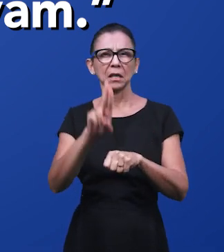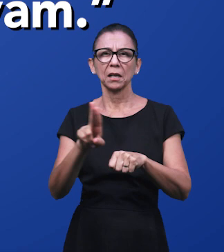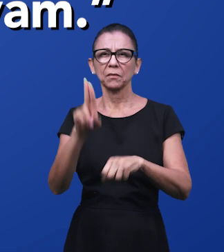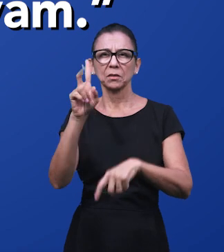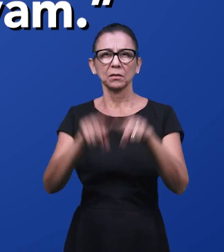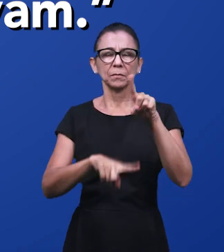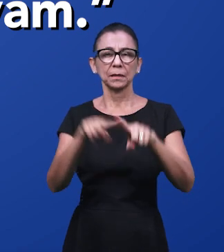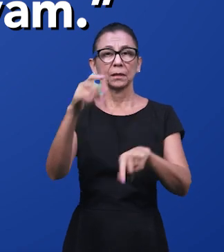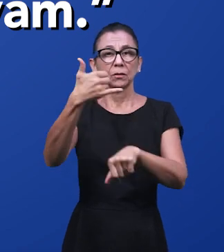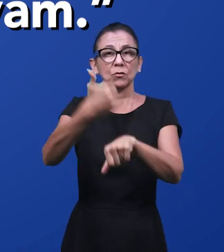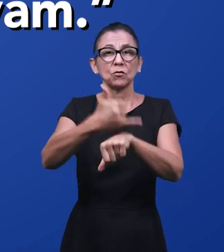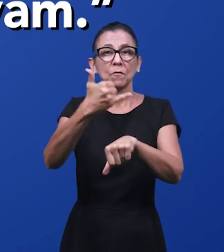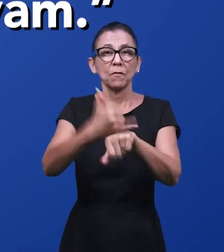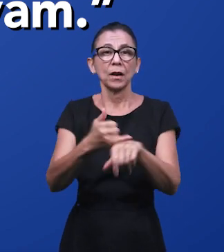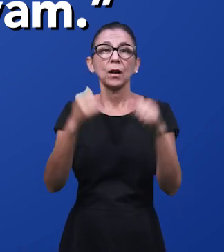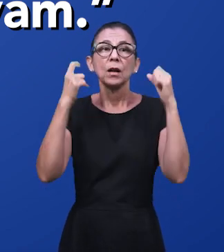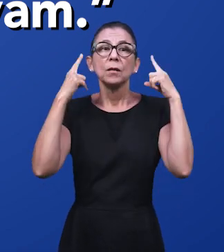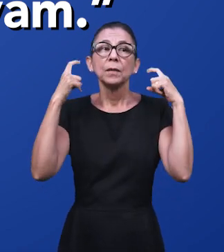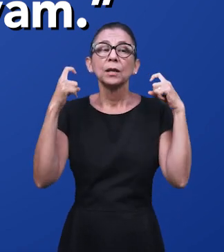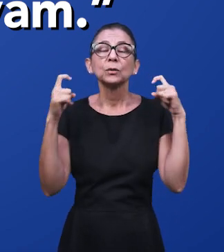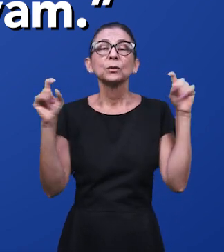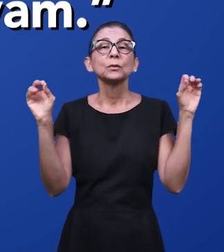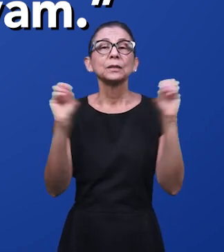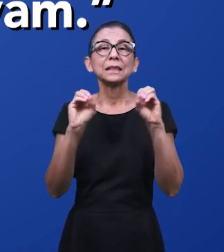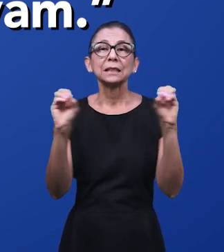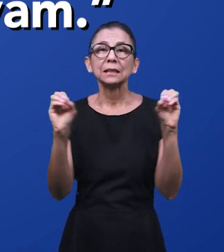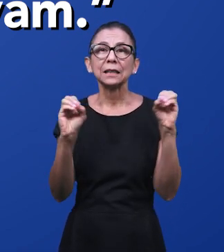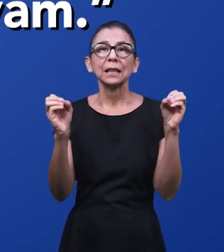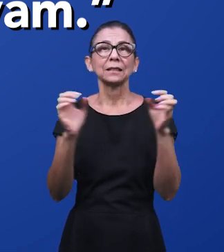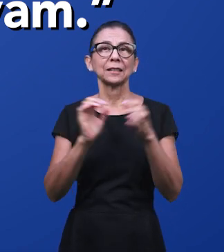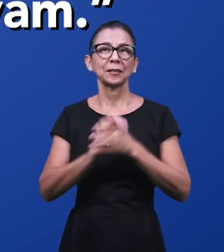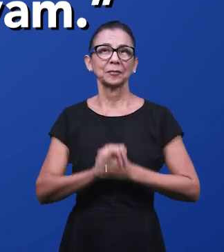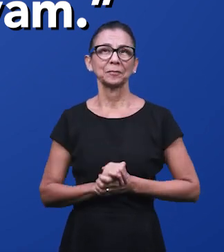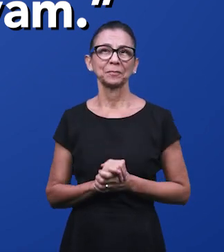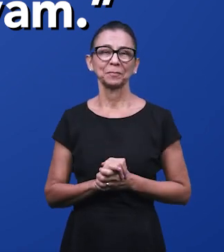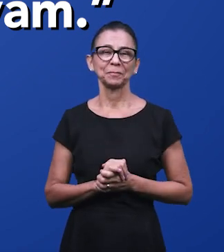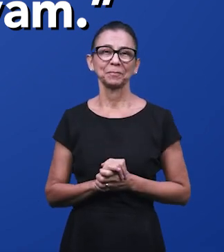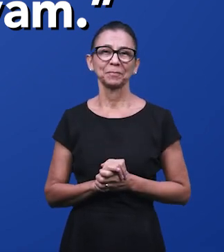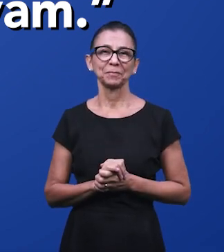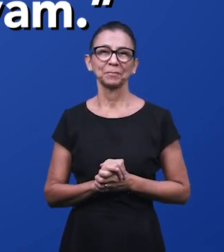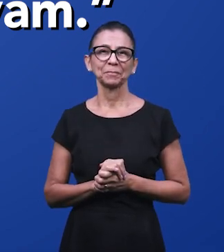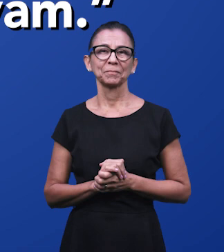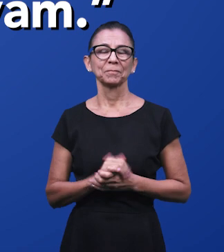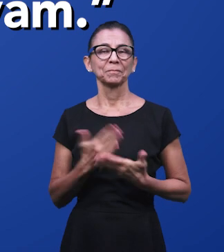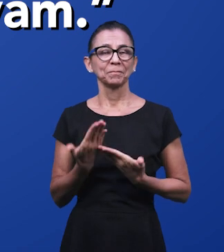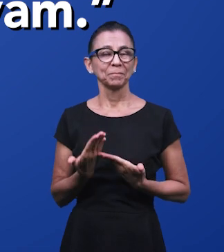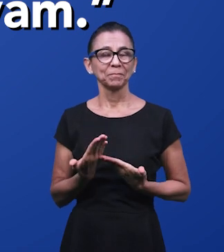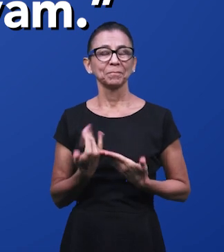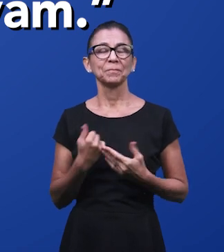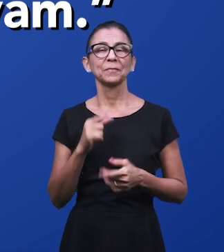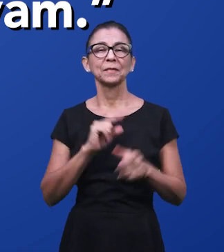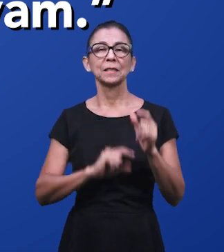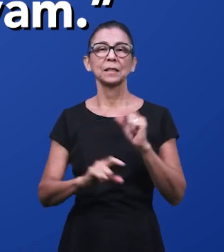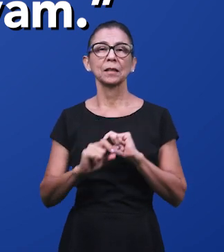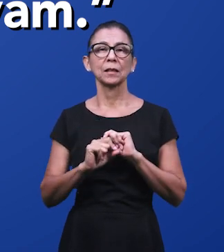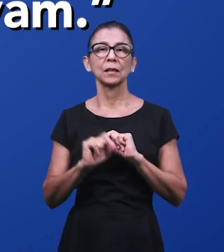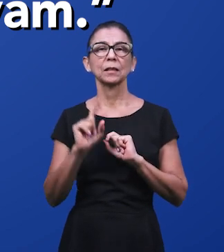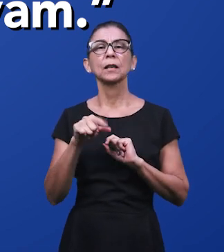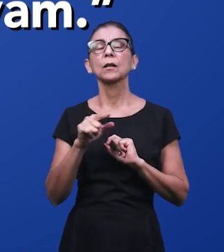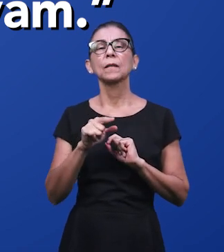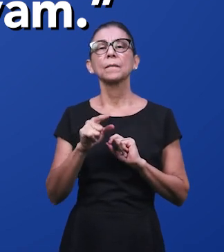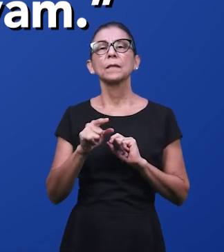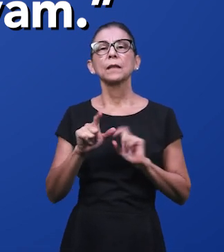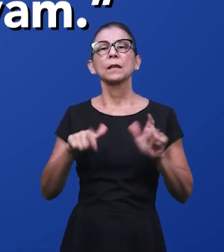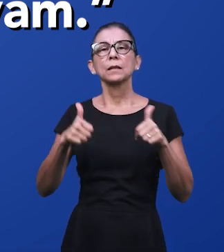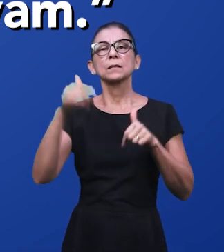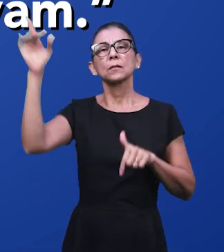casa quando a edificavam, mostrando que a ação do Espírito Santo não é com a ação do homem, não